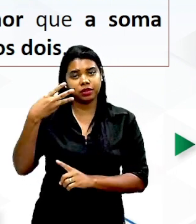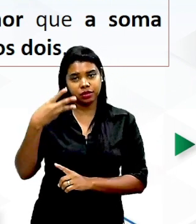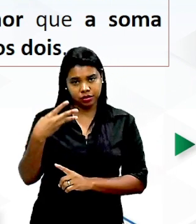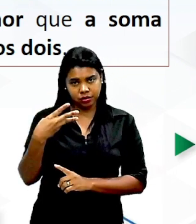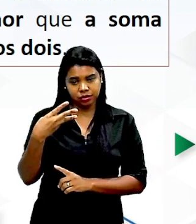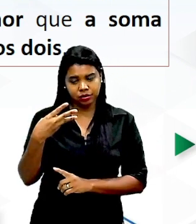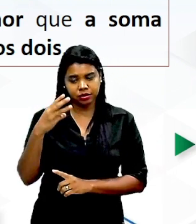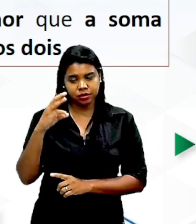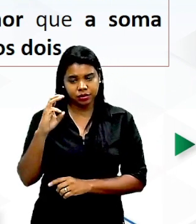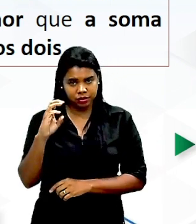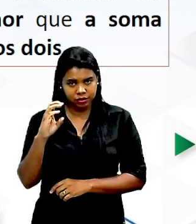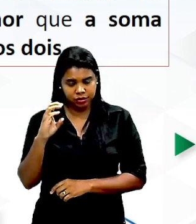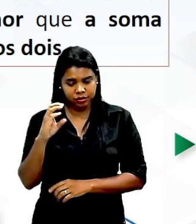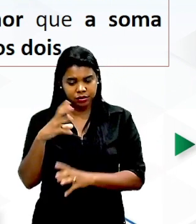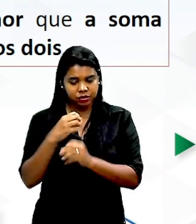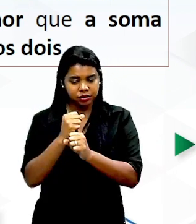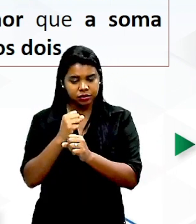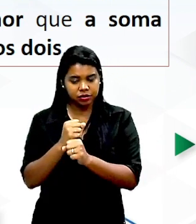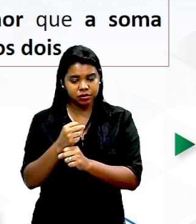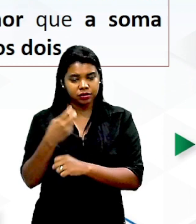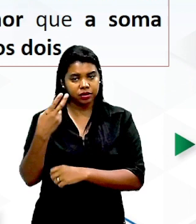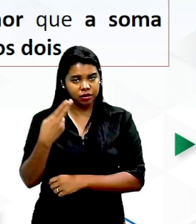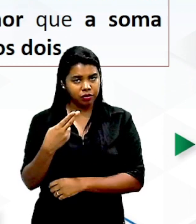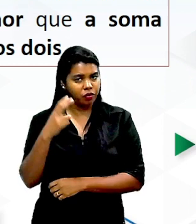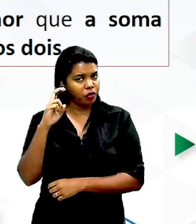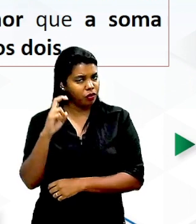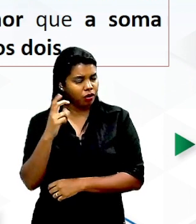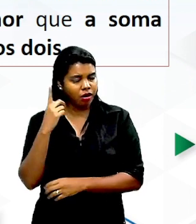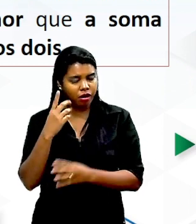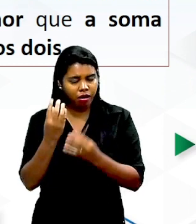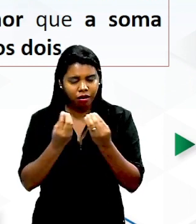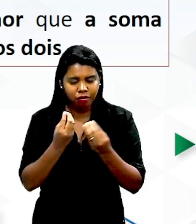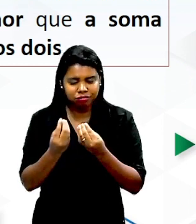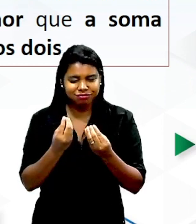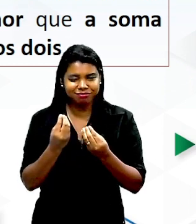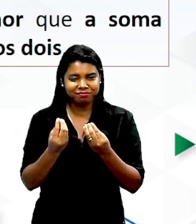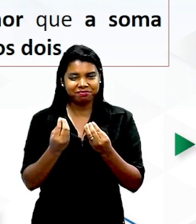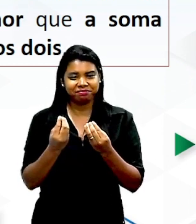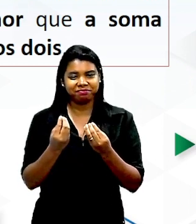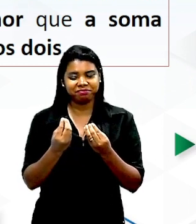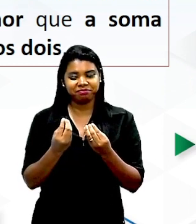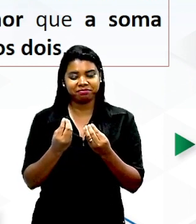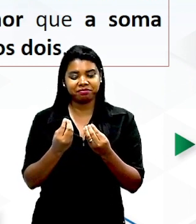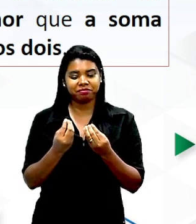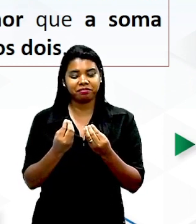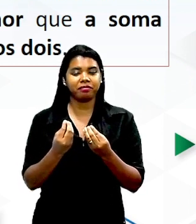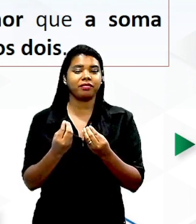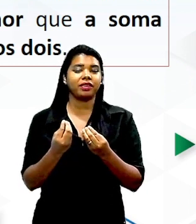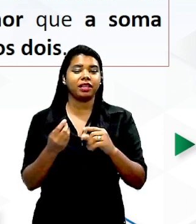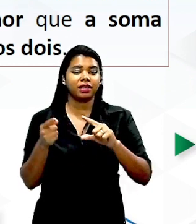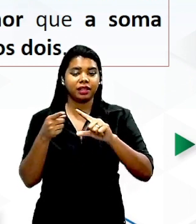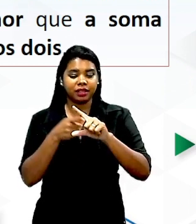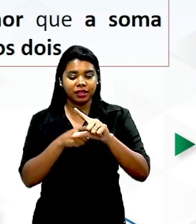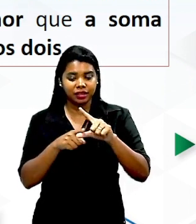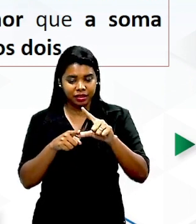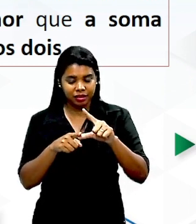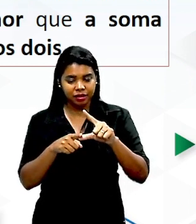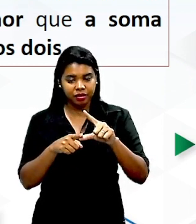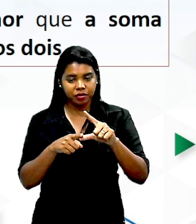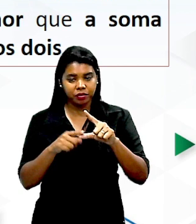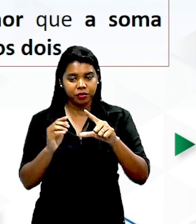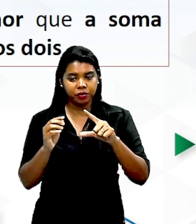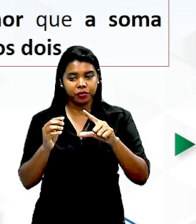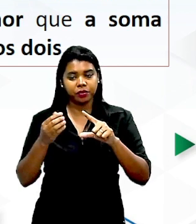ser igual a 5, eu não vou ter condição para a existência desse triângulo, visto que o outro lado mede 6 é maior. Então,